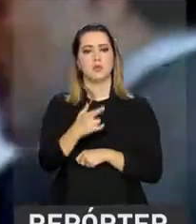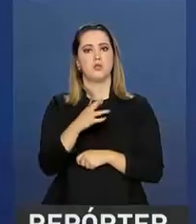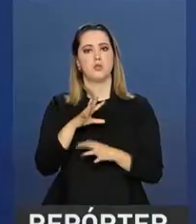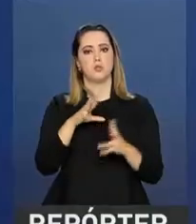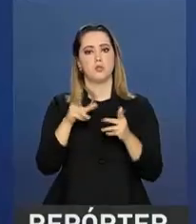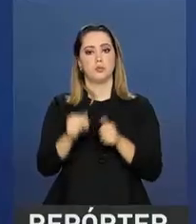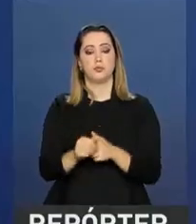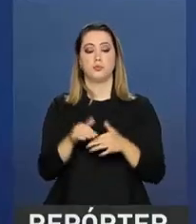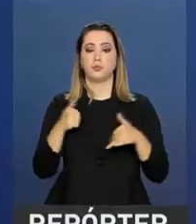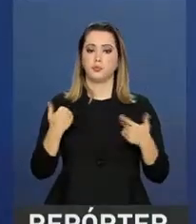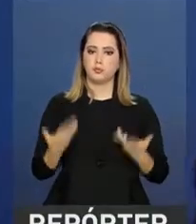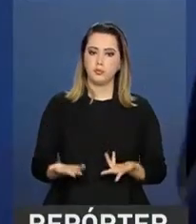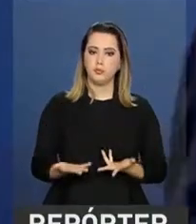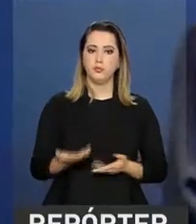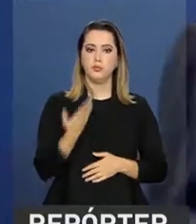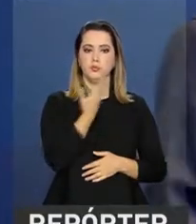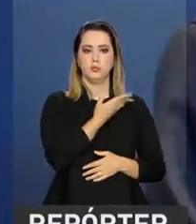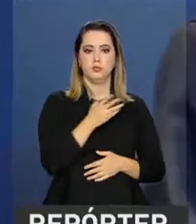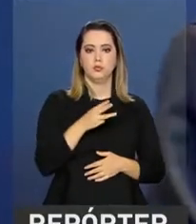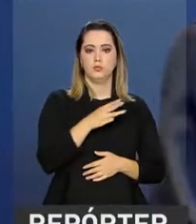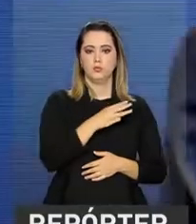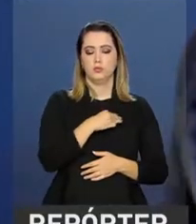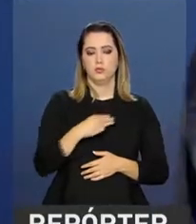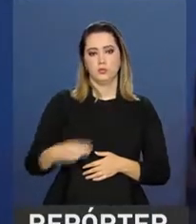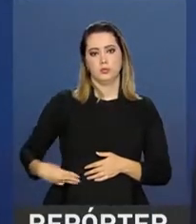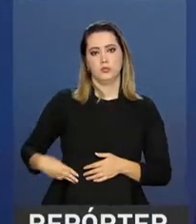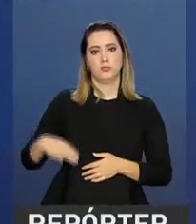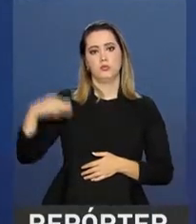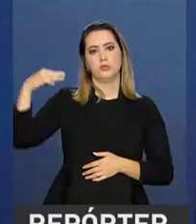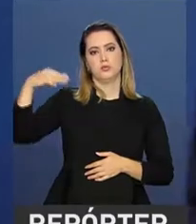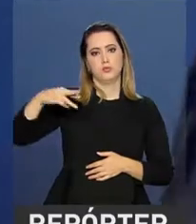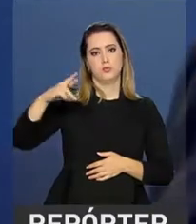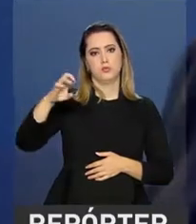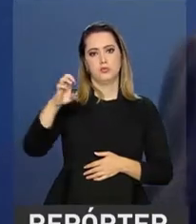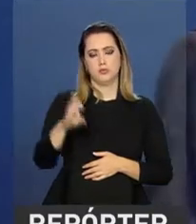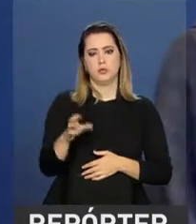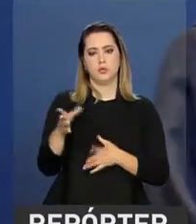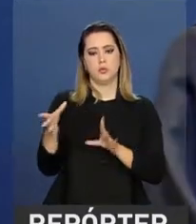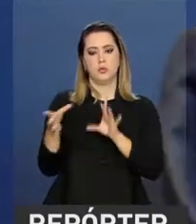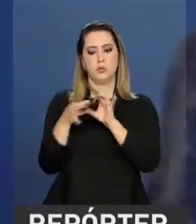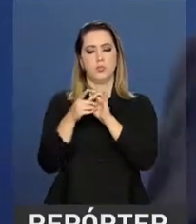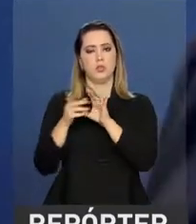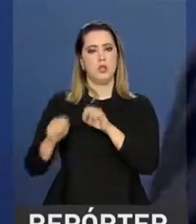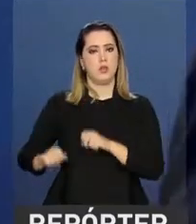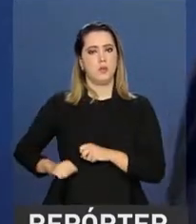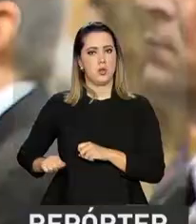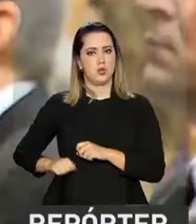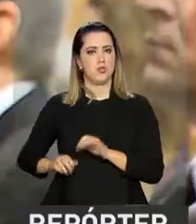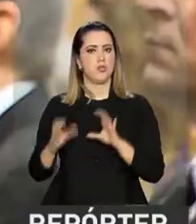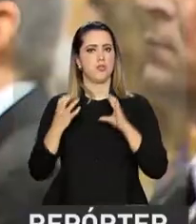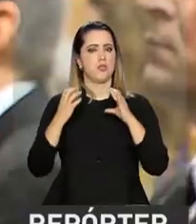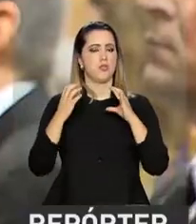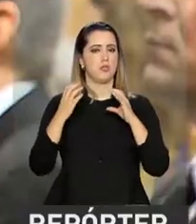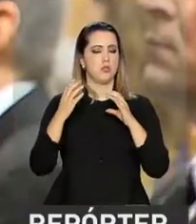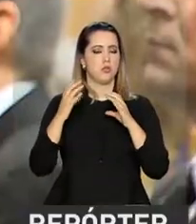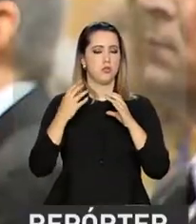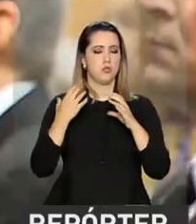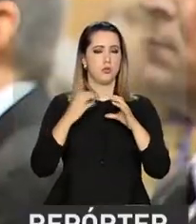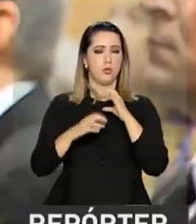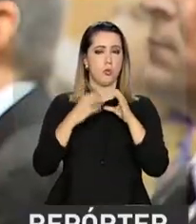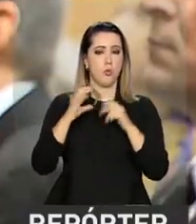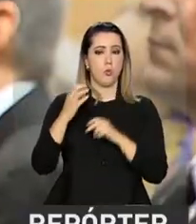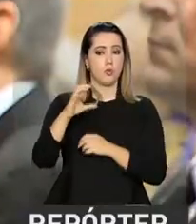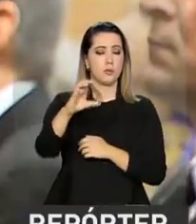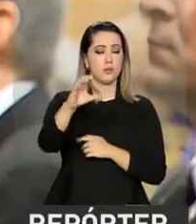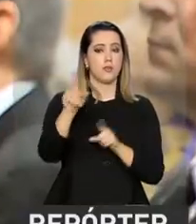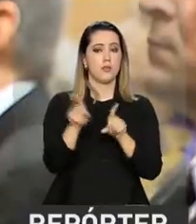para o itamaraty há uma estreita colaboração entre diplomacia e ciência ea instituição vai